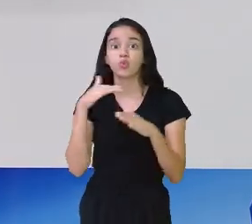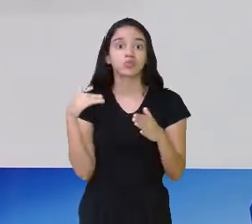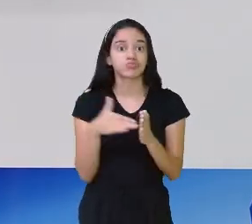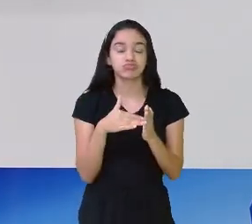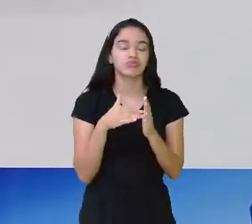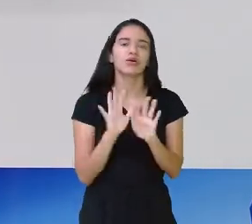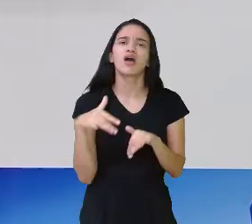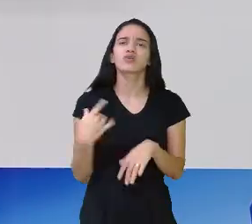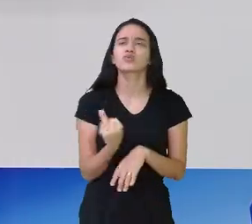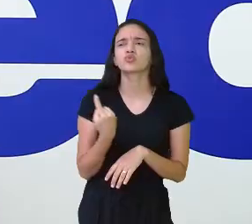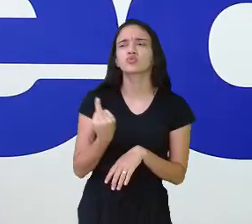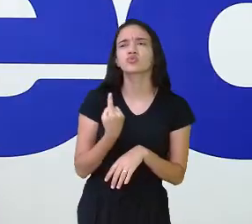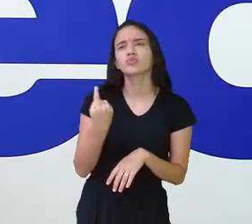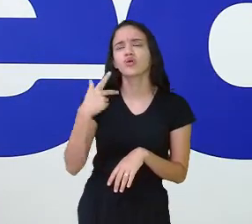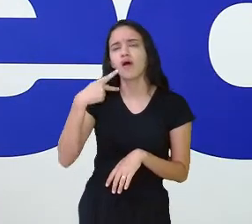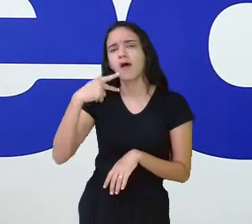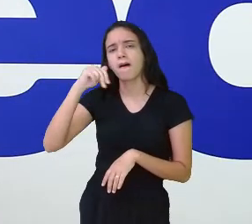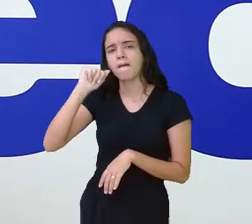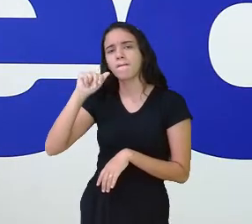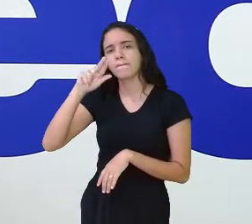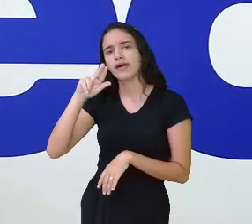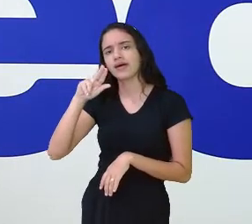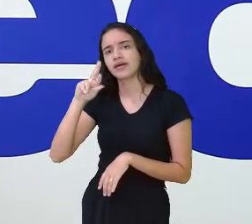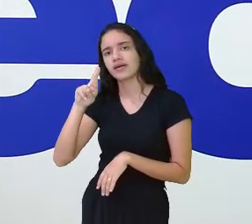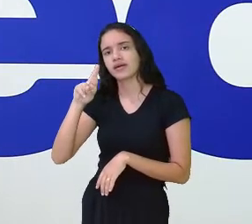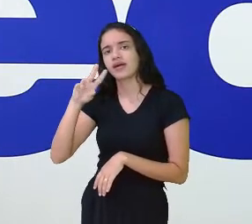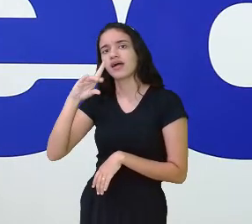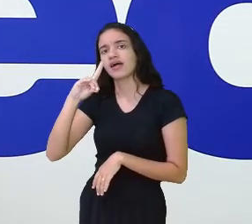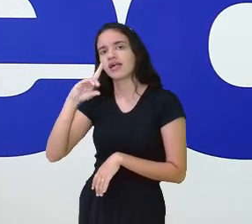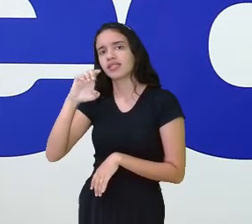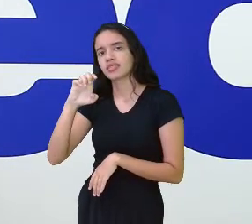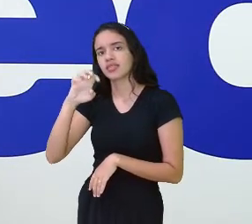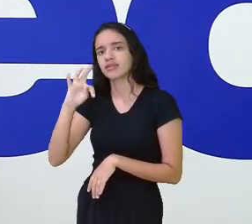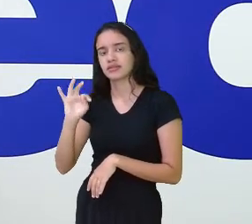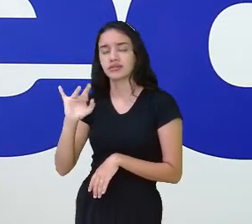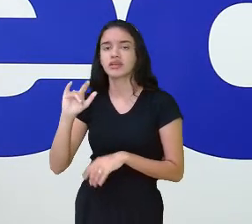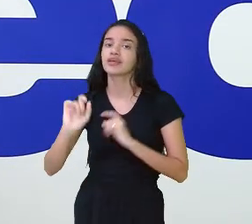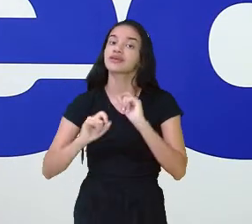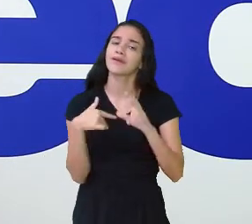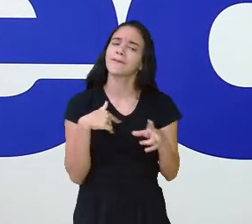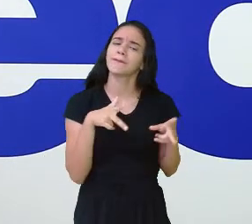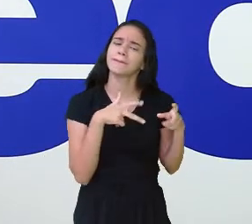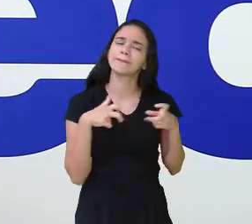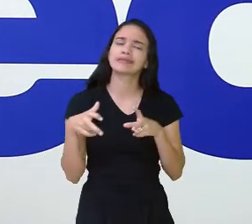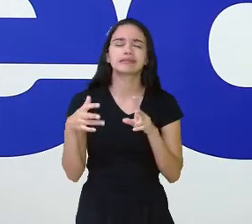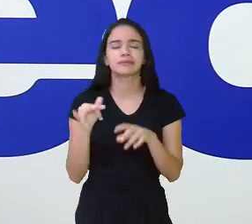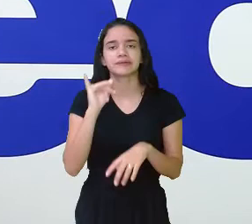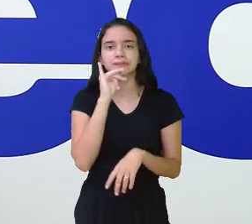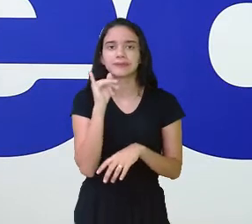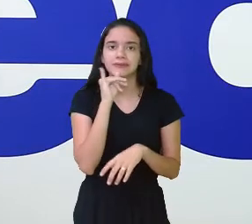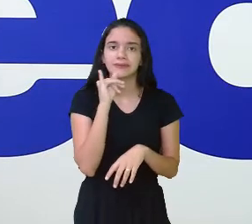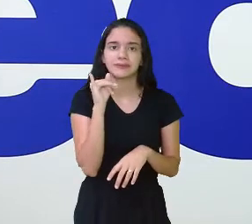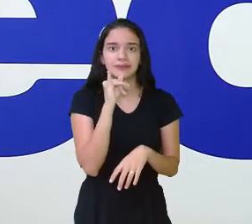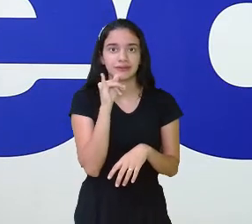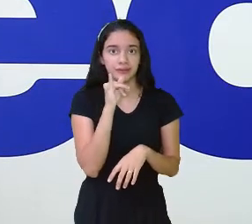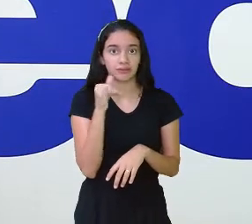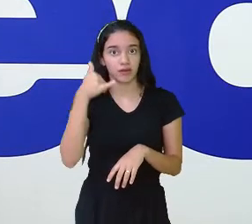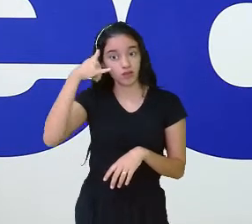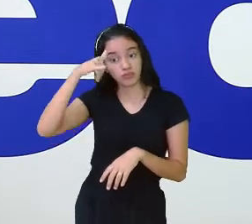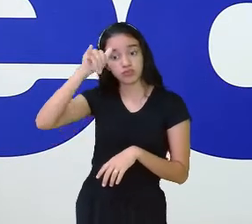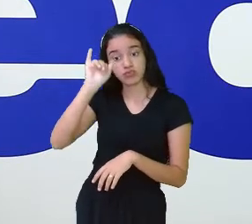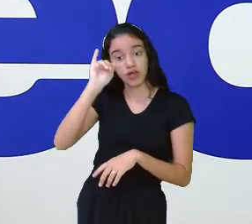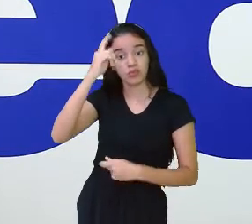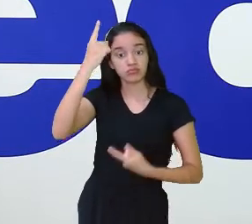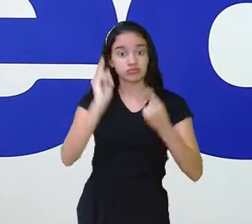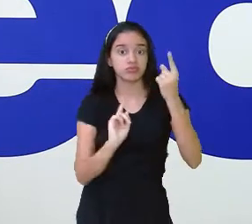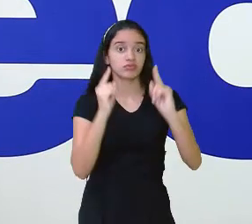acho que o único padedê que eu identifiquei, por exemplo, no Bumba Meu Boi, é